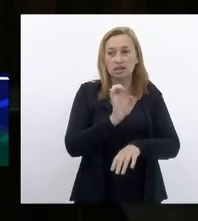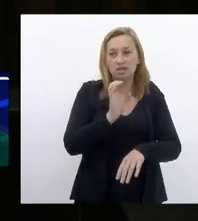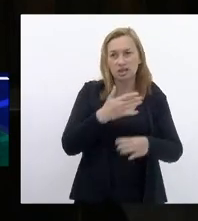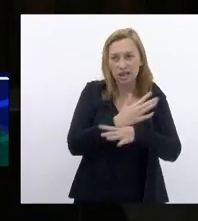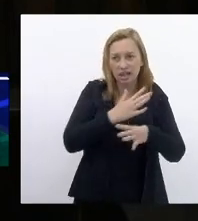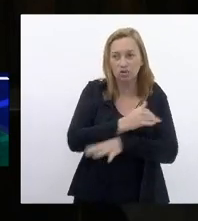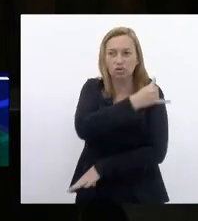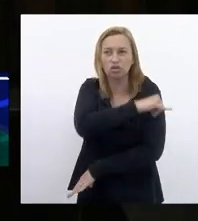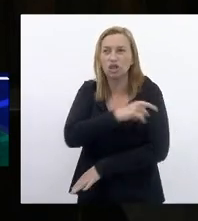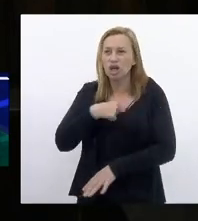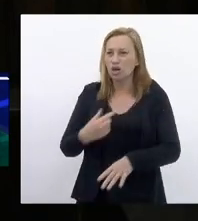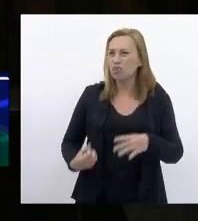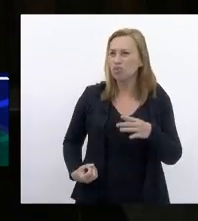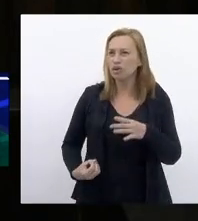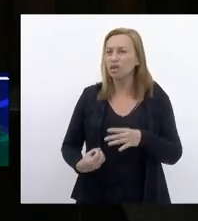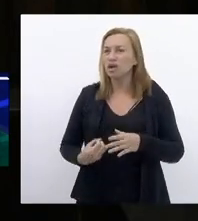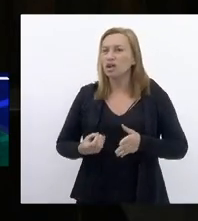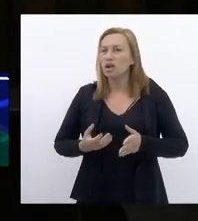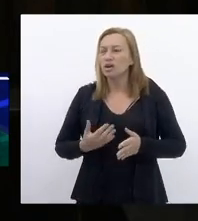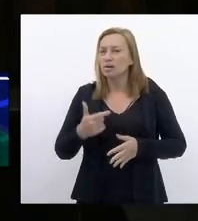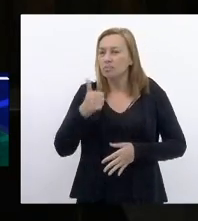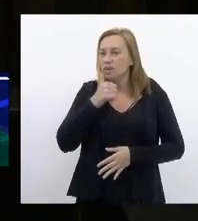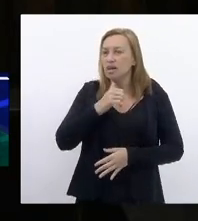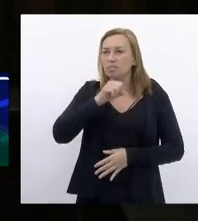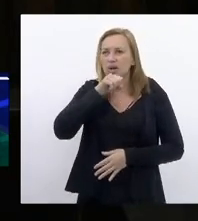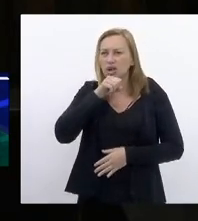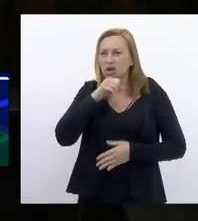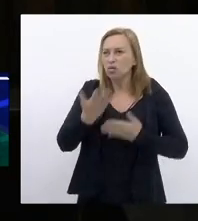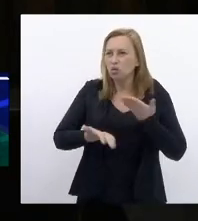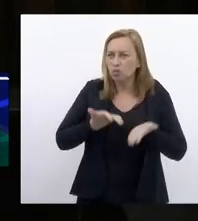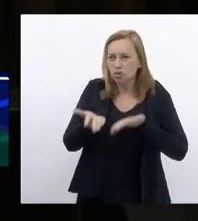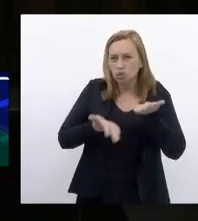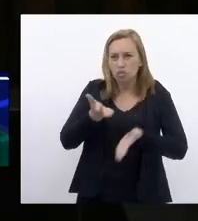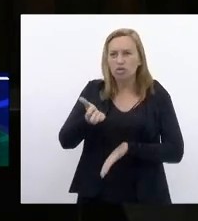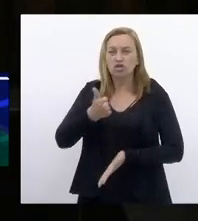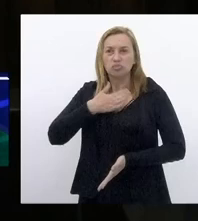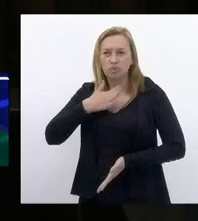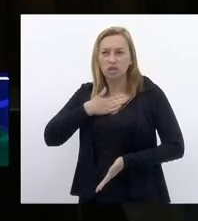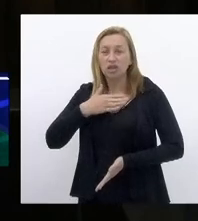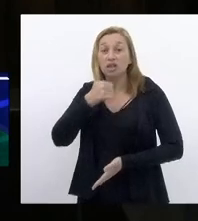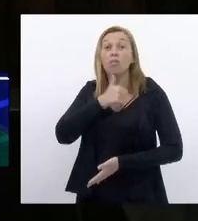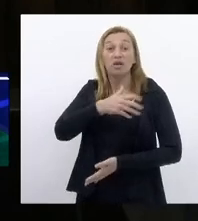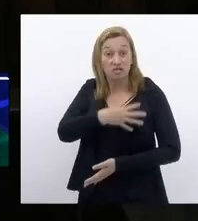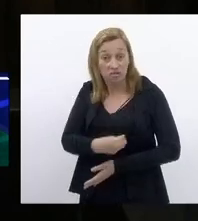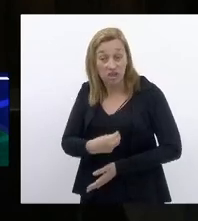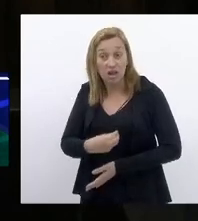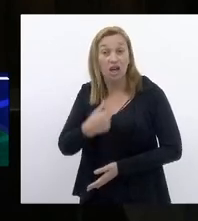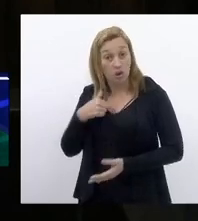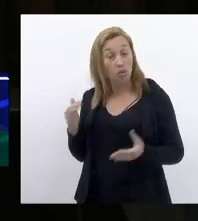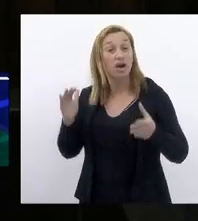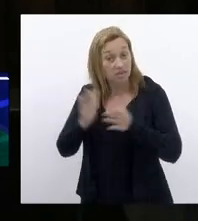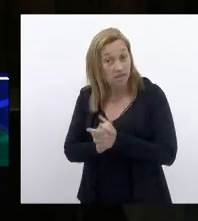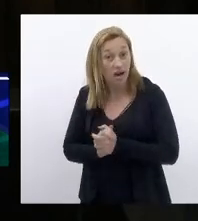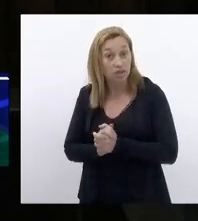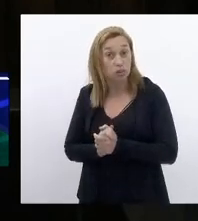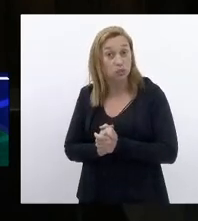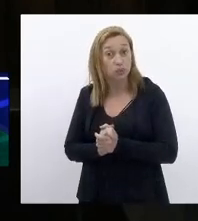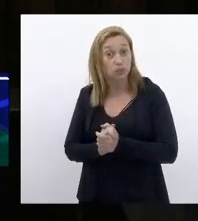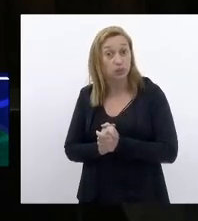Eu fui criado por uma mãe que foi pai ao mesmo tempo. Eu tenho uma filha mulher. Eu sou casado.